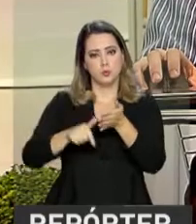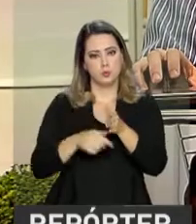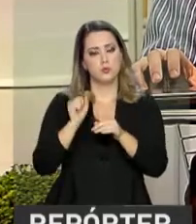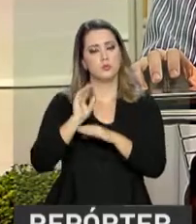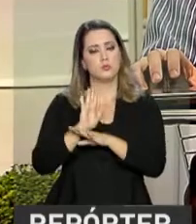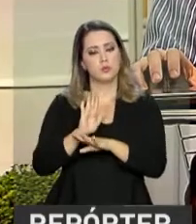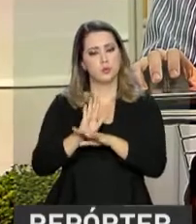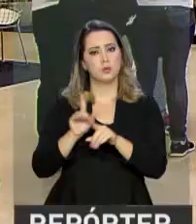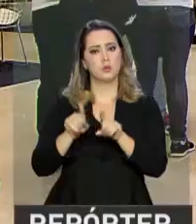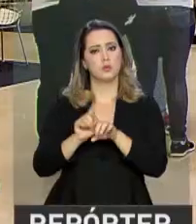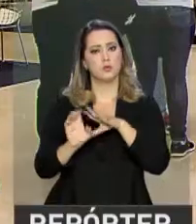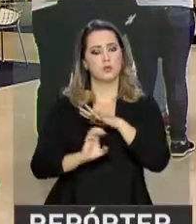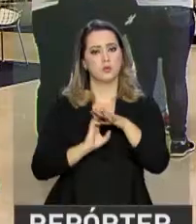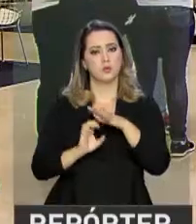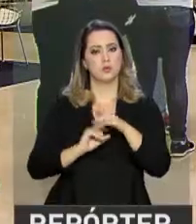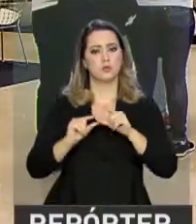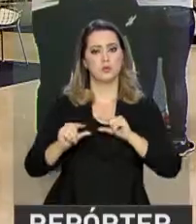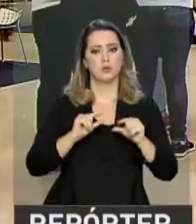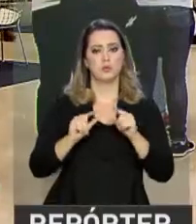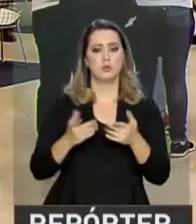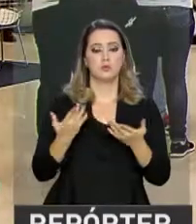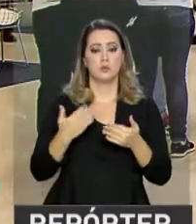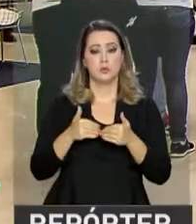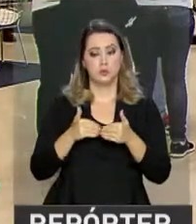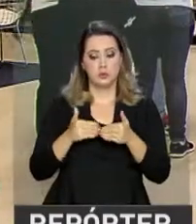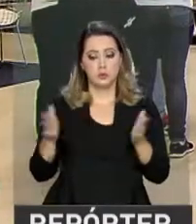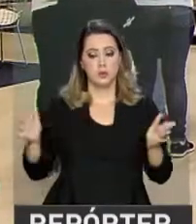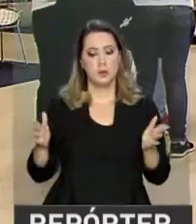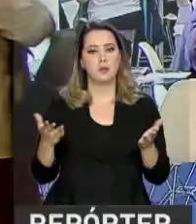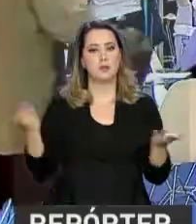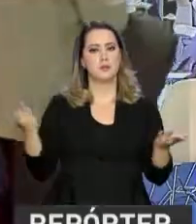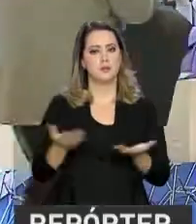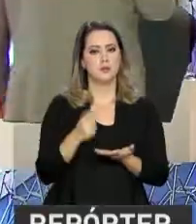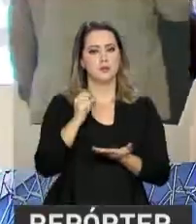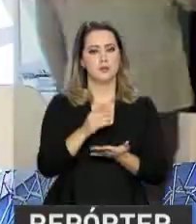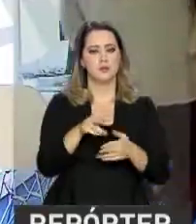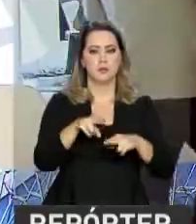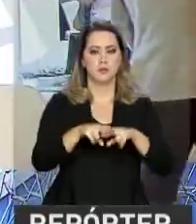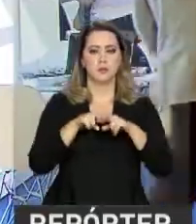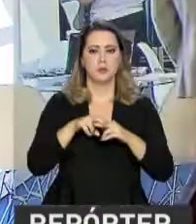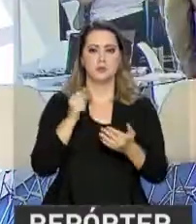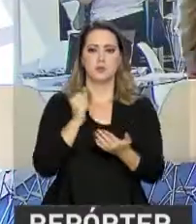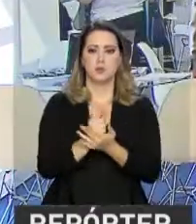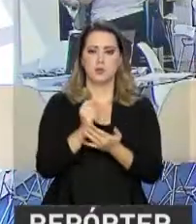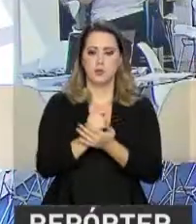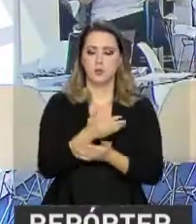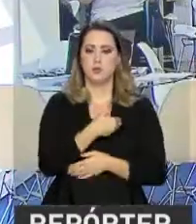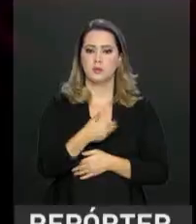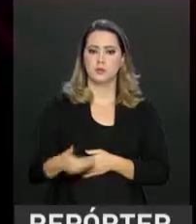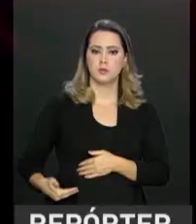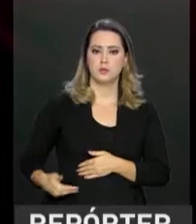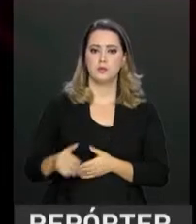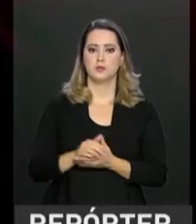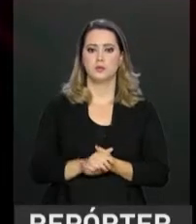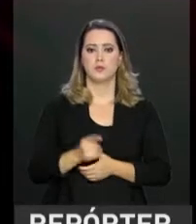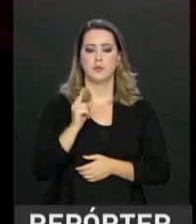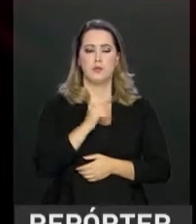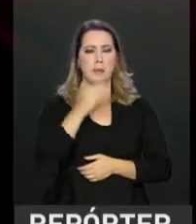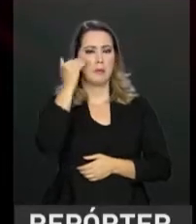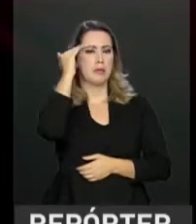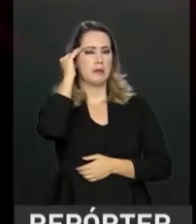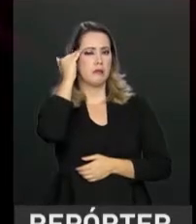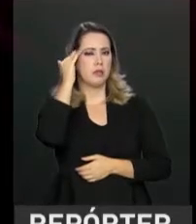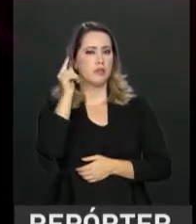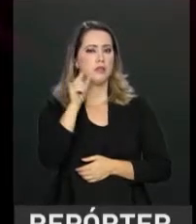aos empreendedores, entre eles a ampliação de mercados por meio das compras governamentais. Para entender